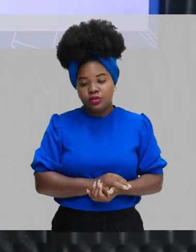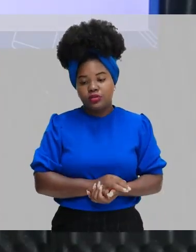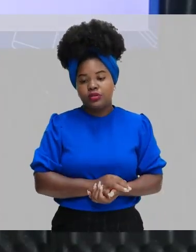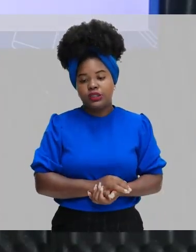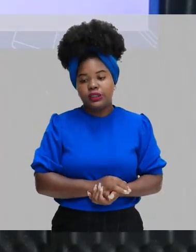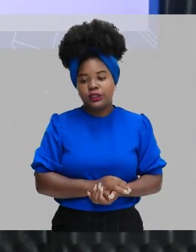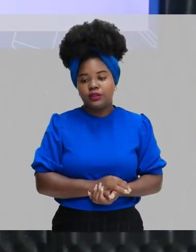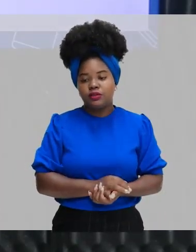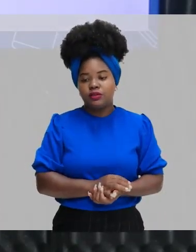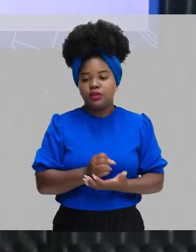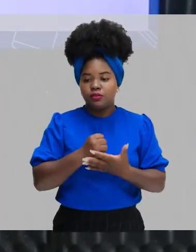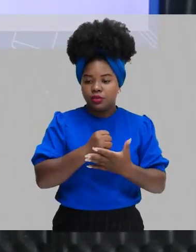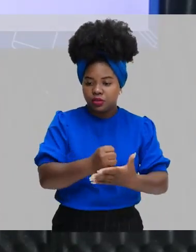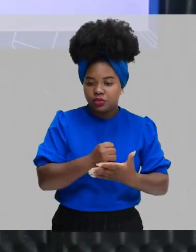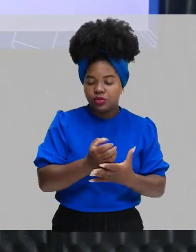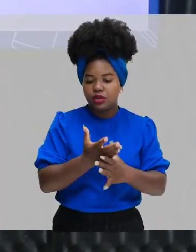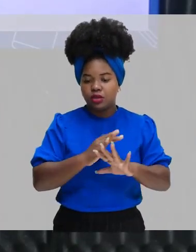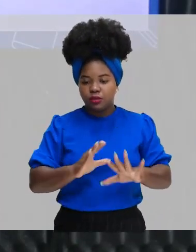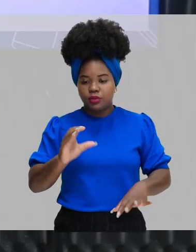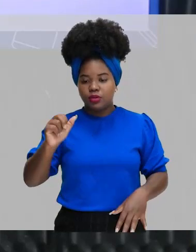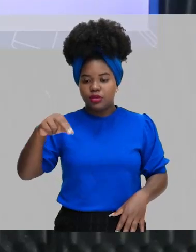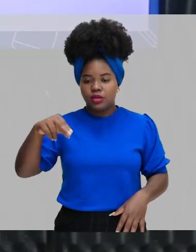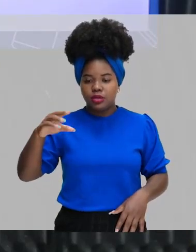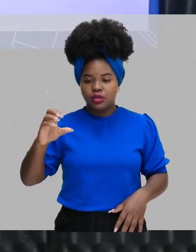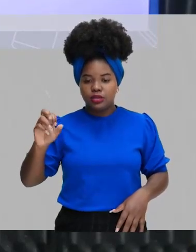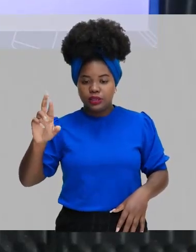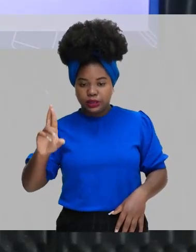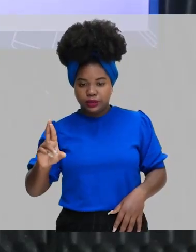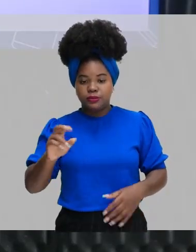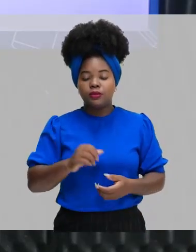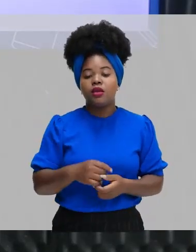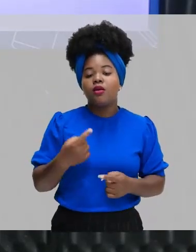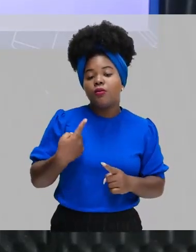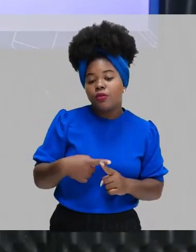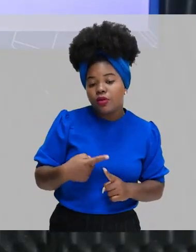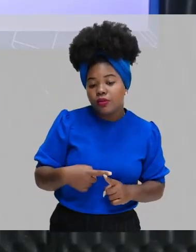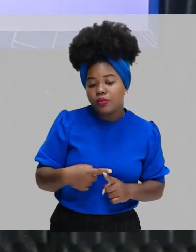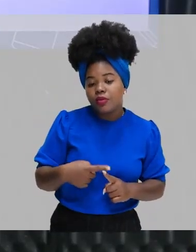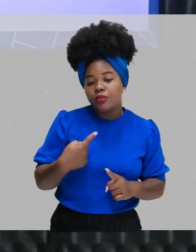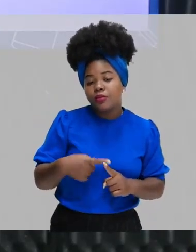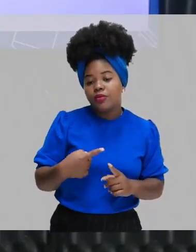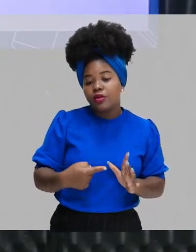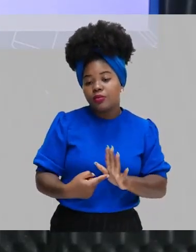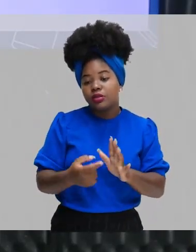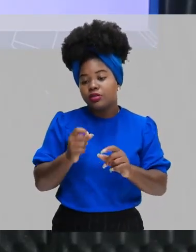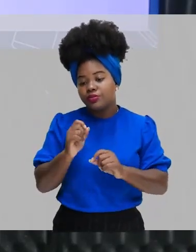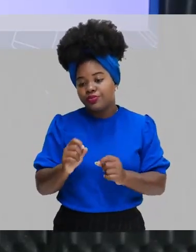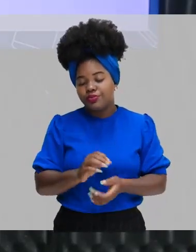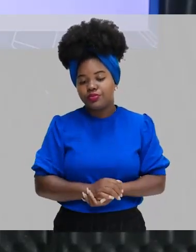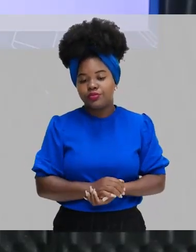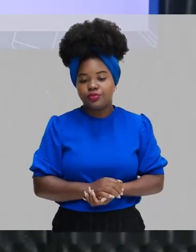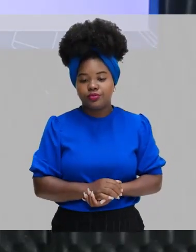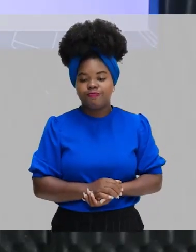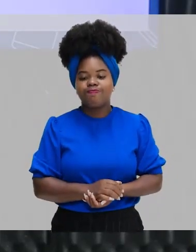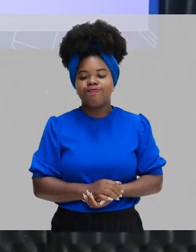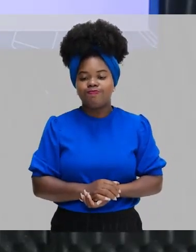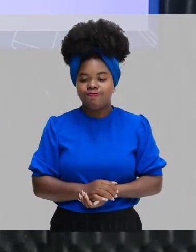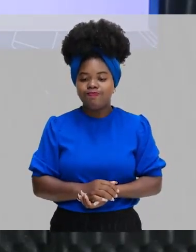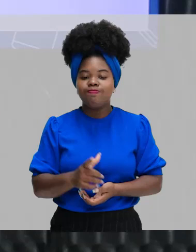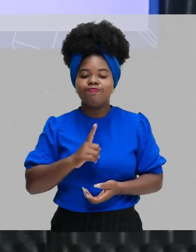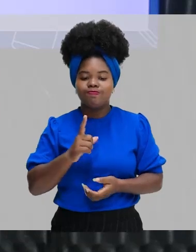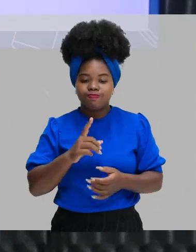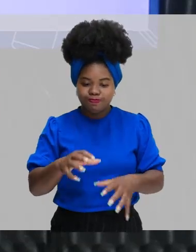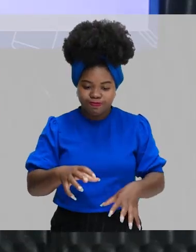câncer no tratamento contra o câncer beleza por qu porque apresenta Olha só um grande poder de